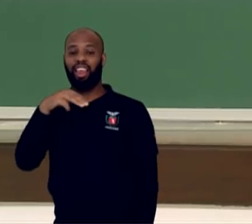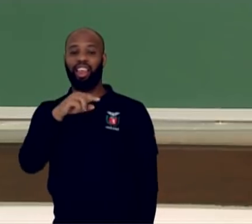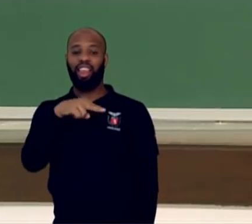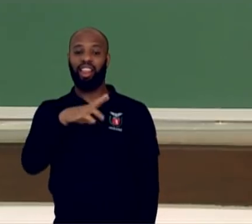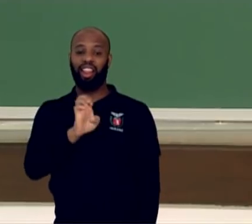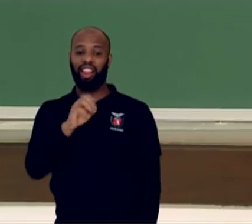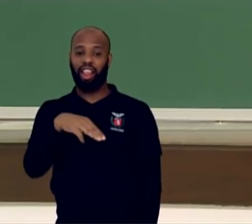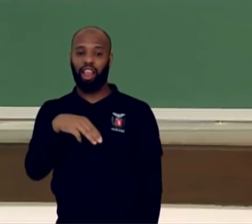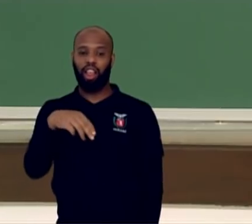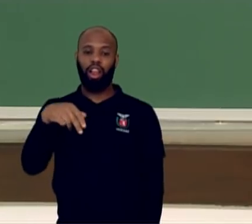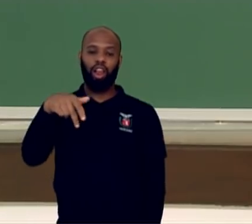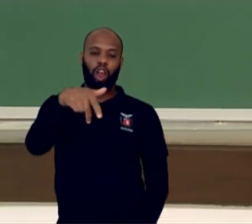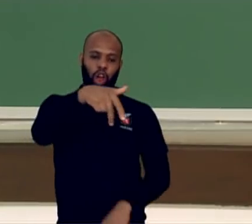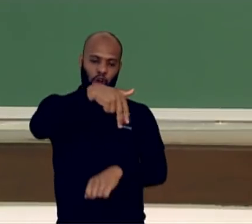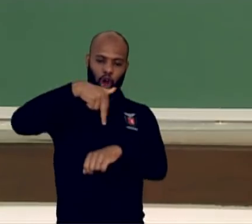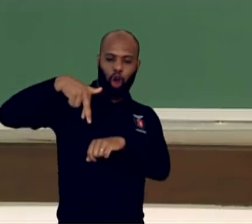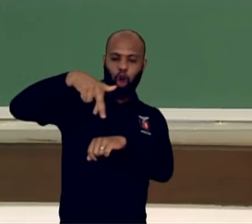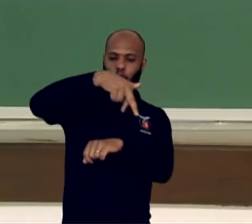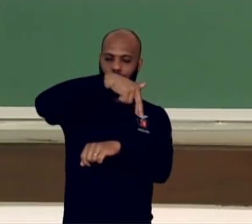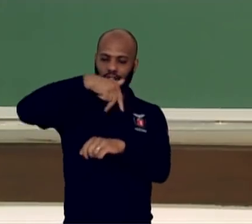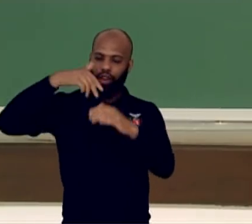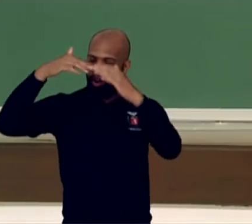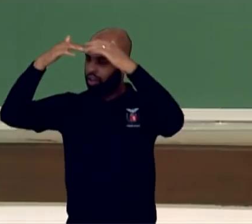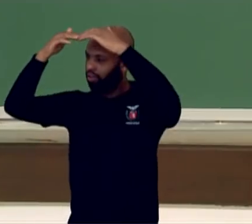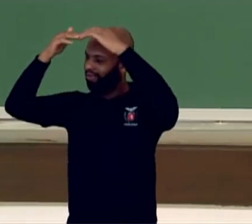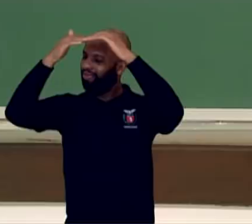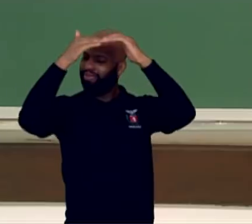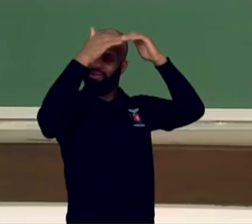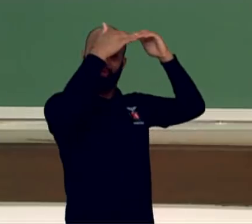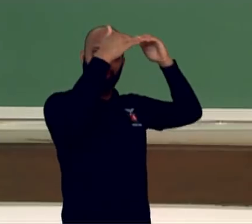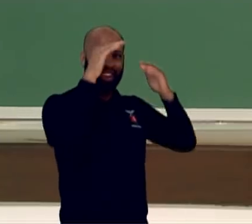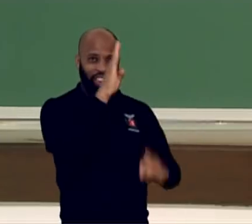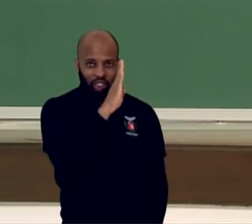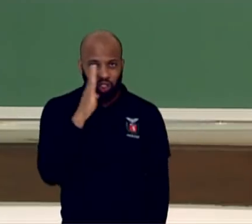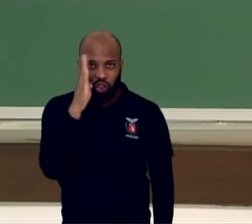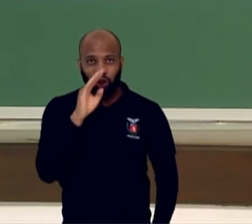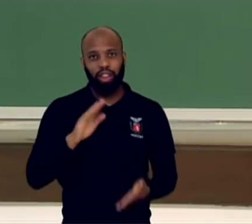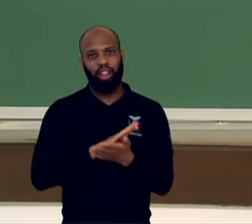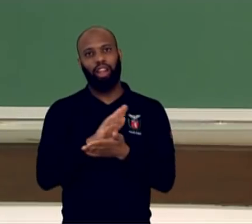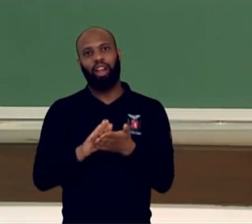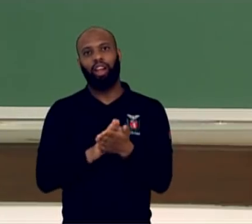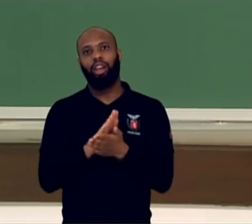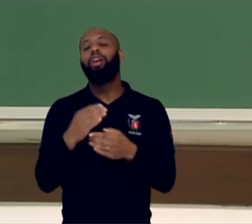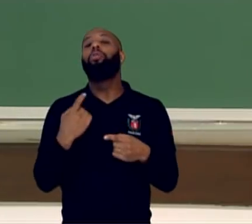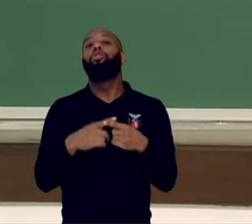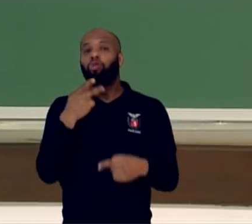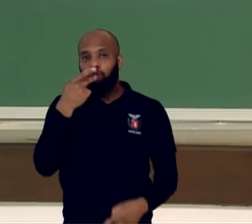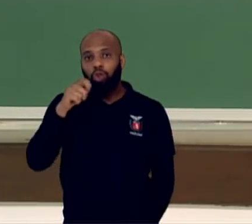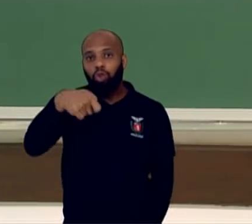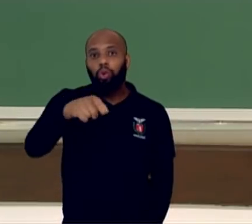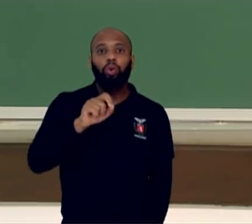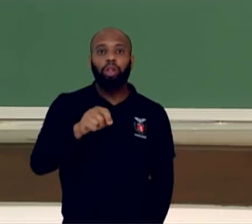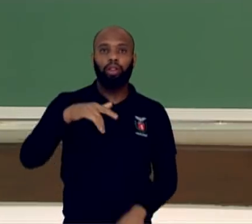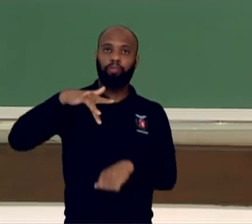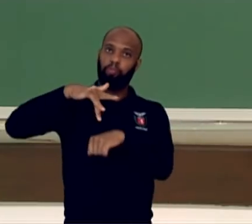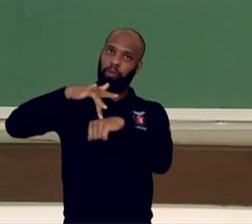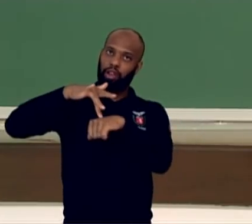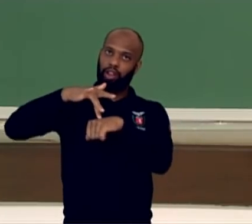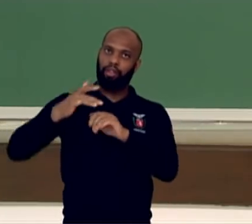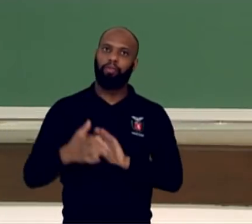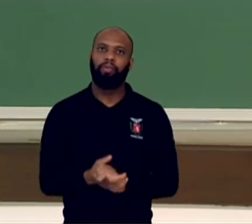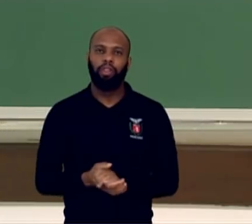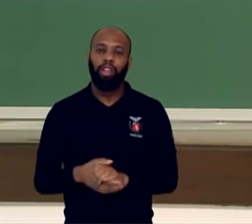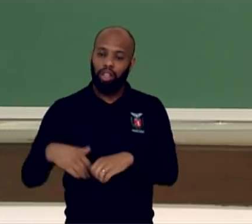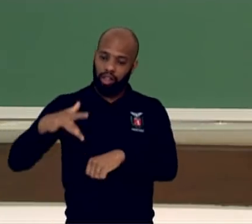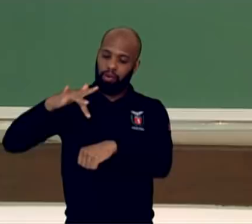ela roda com os bracinhos no ar, mas não fica tonto nem sai do lugar. Porque que dança que está falando aqui? É o balé, né?